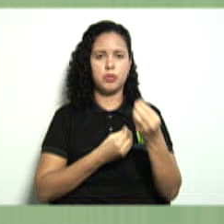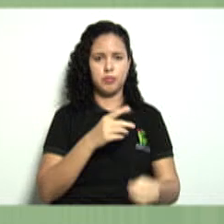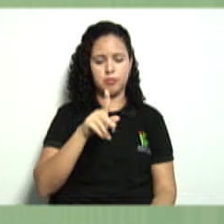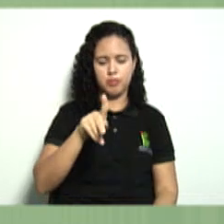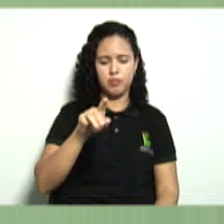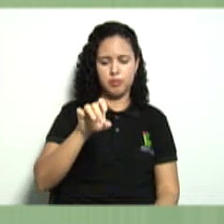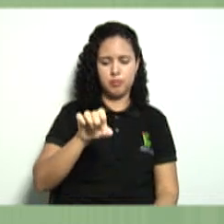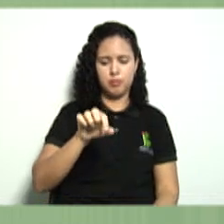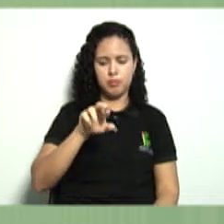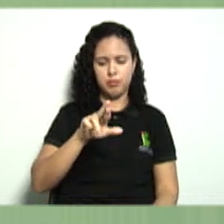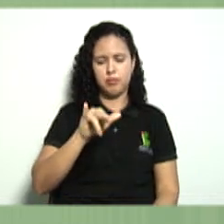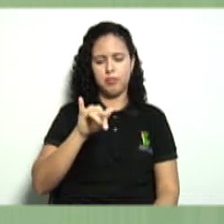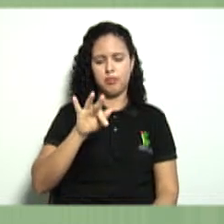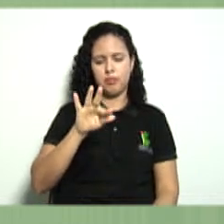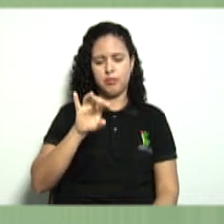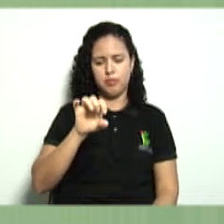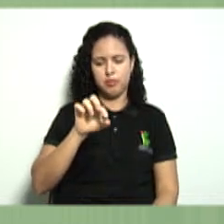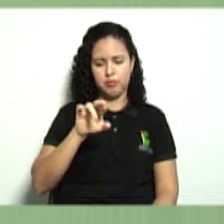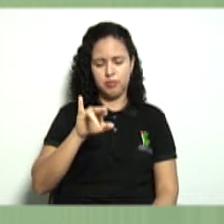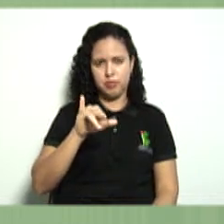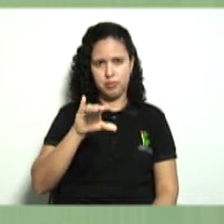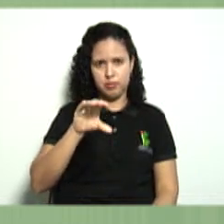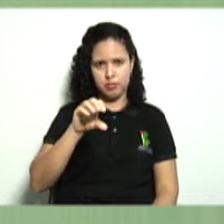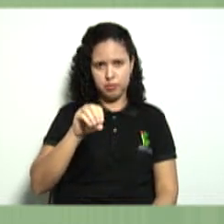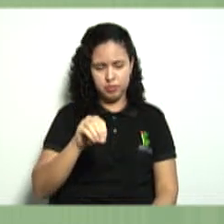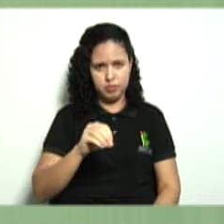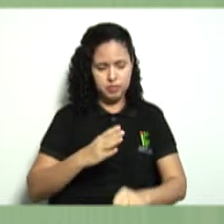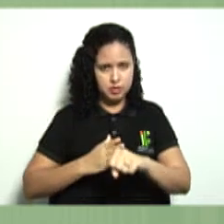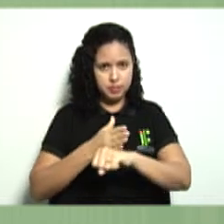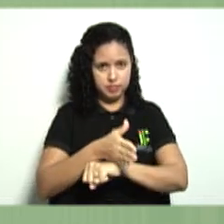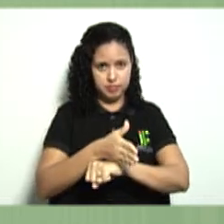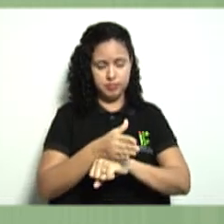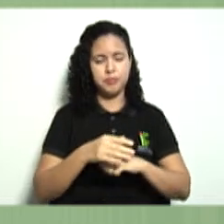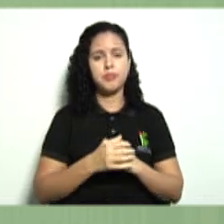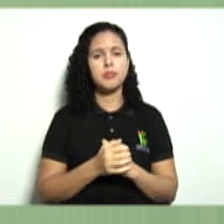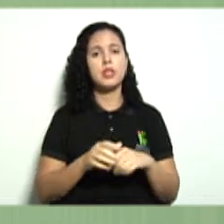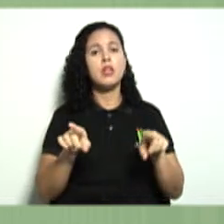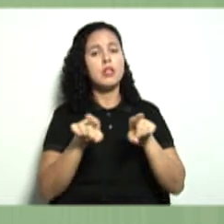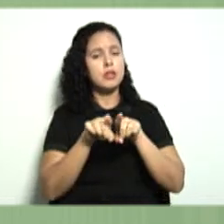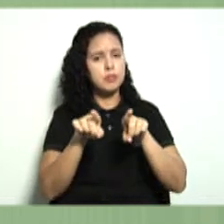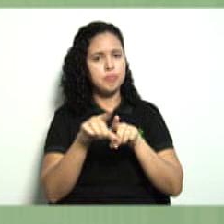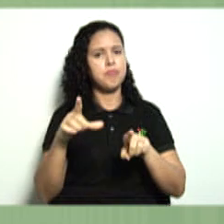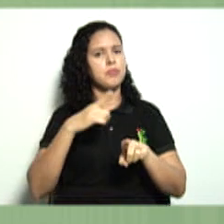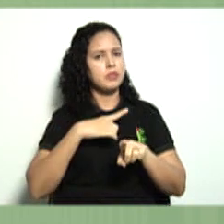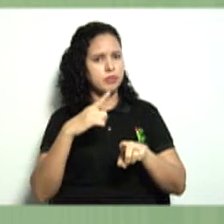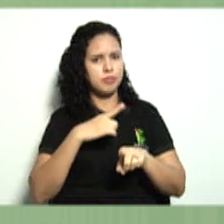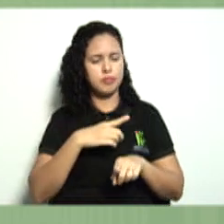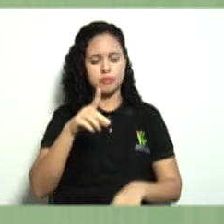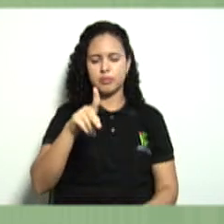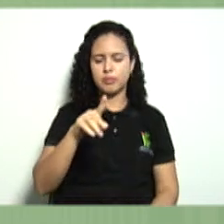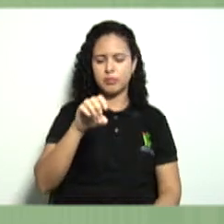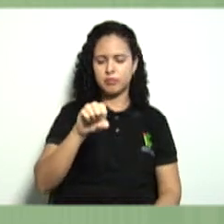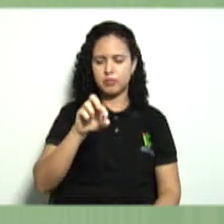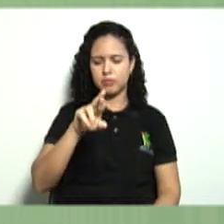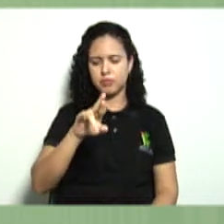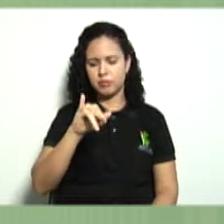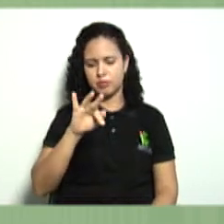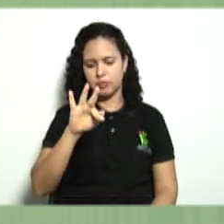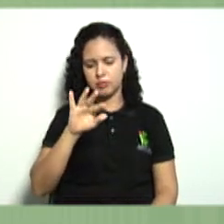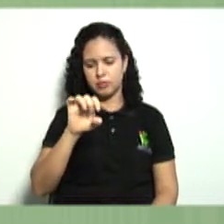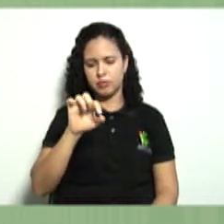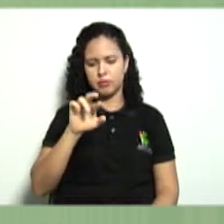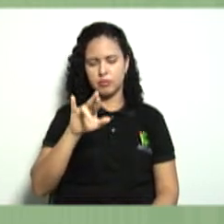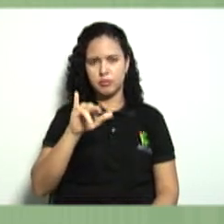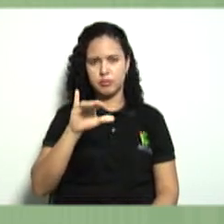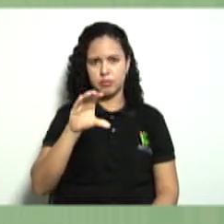de entrada, certo? Mas também tem o que? Os periféricos de saída, que tão importante quanto